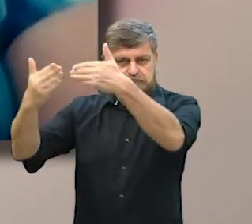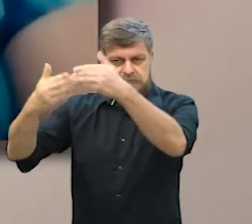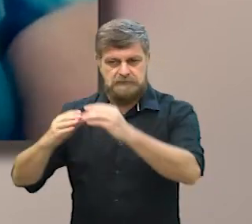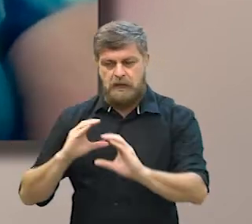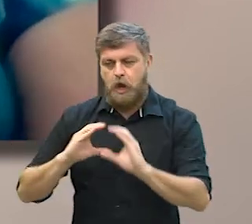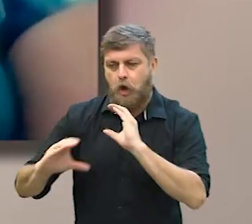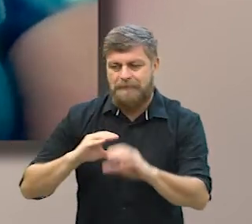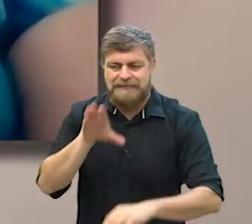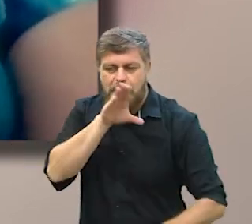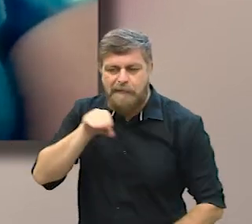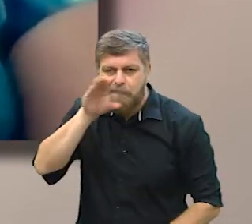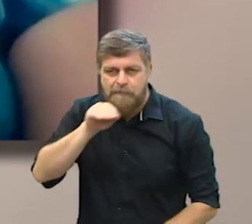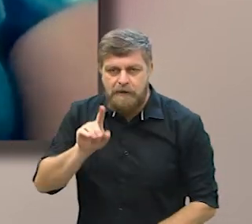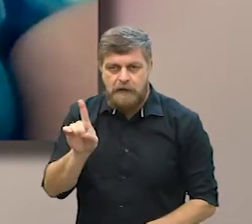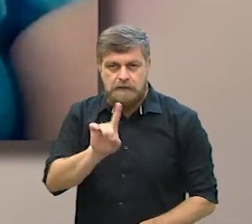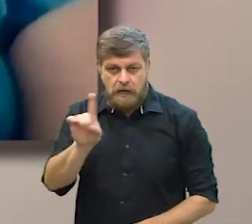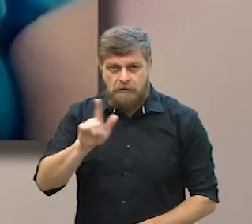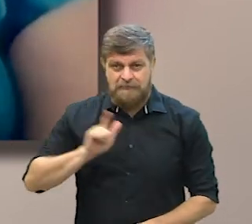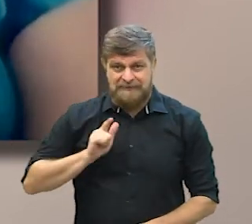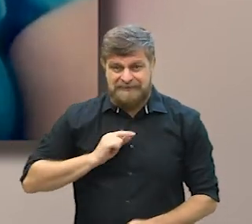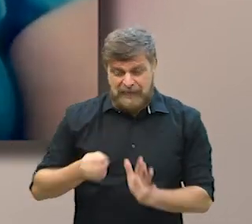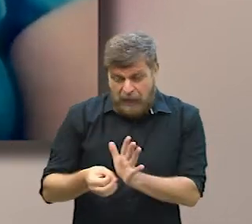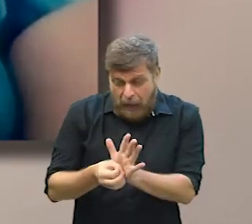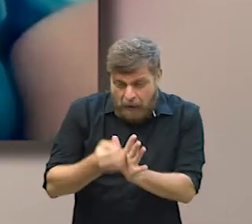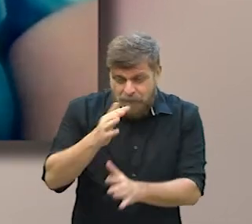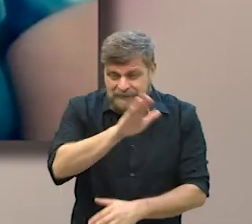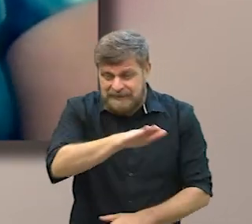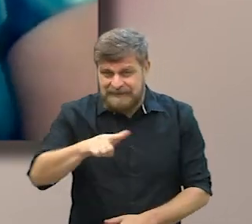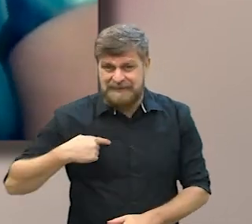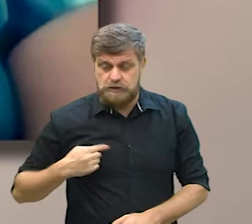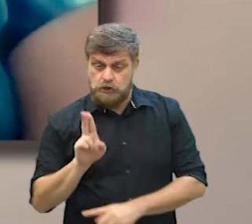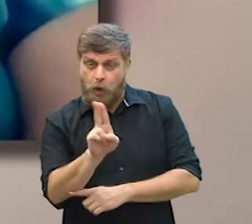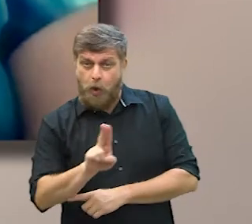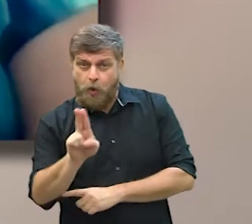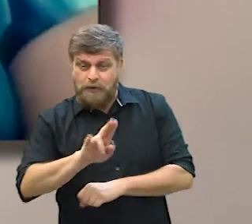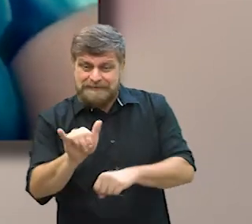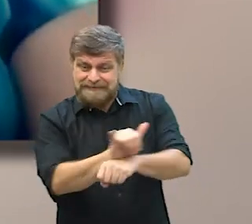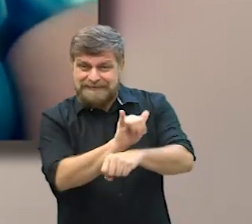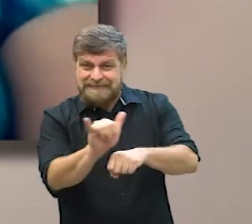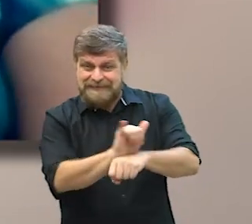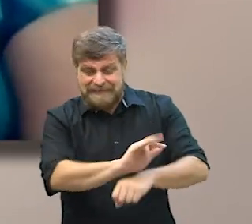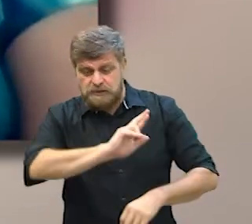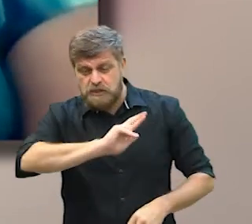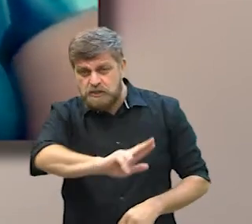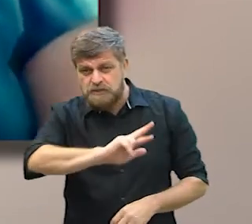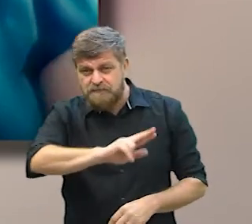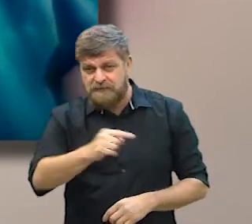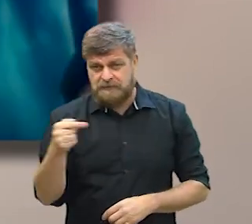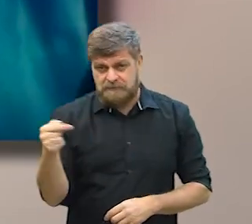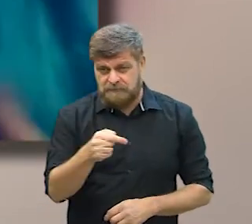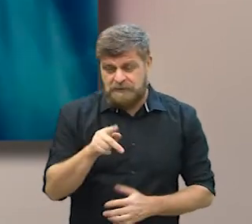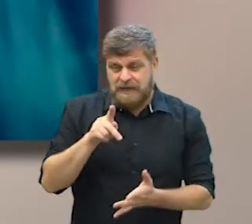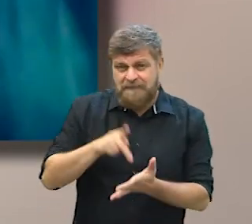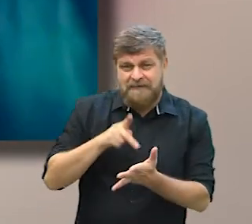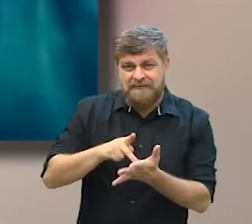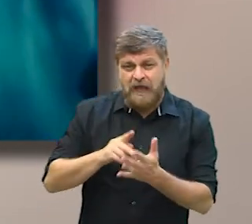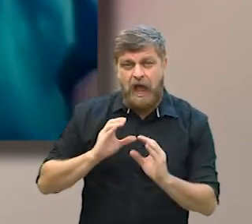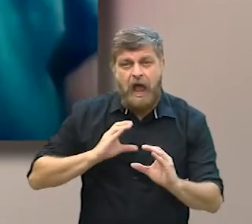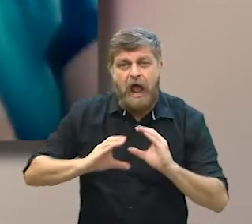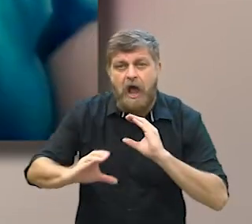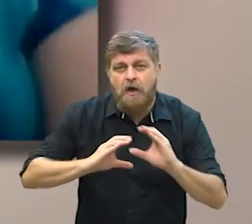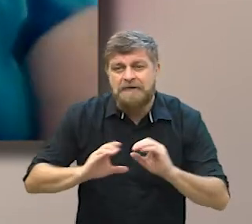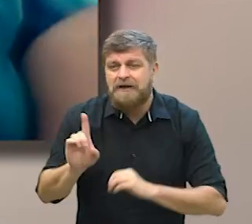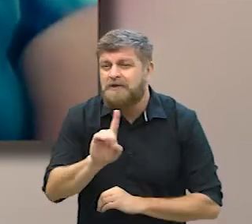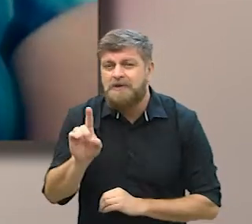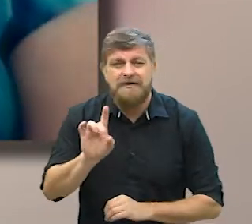ter o desenvolvimento da comunicação. Muitas crianças nós temos que utilizar de outros recursos, porque, na